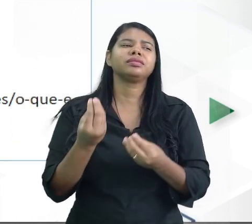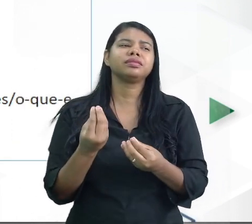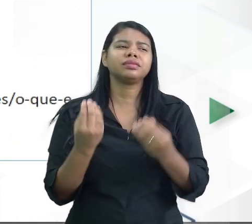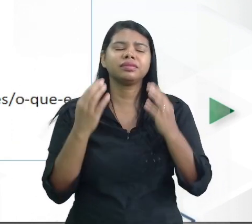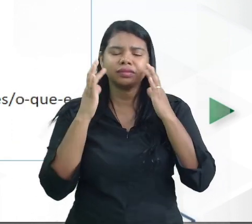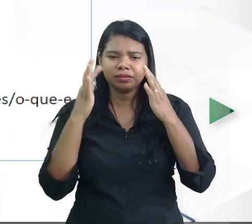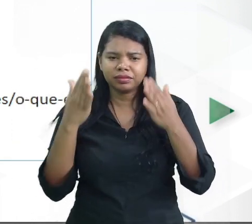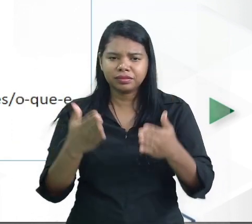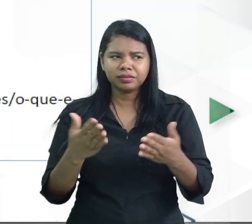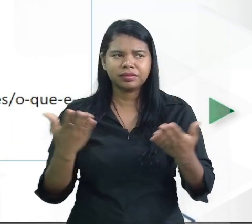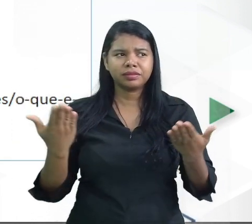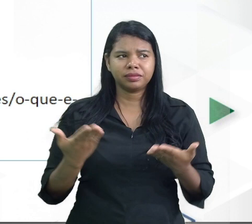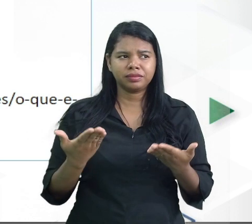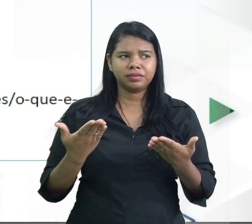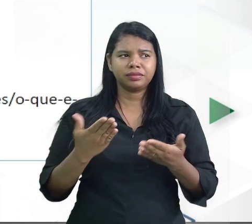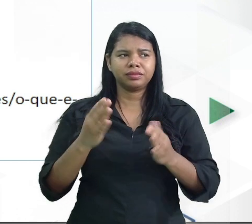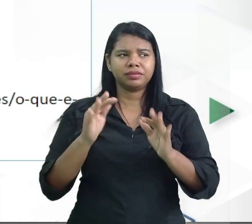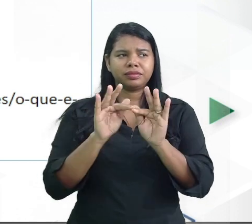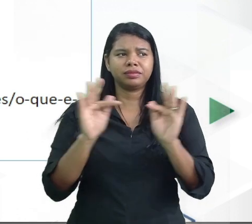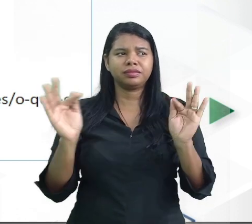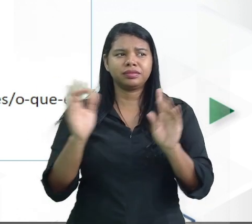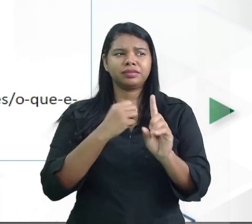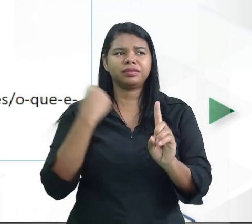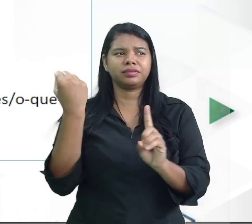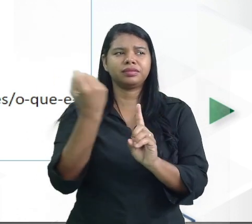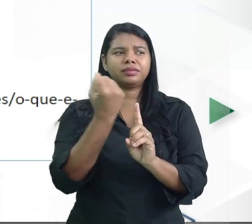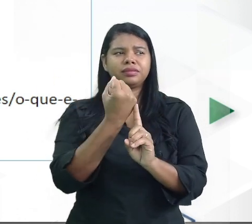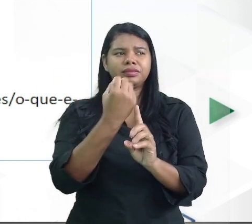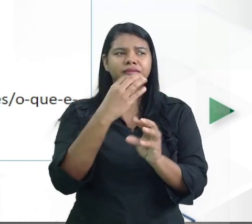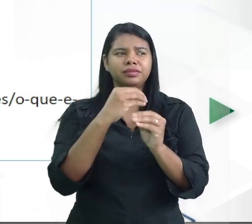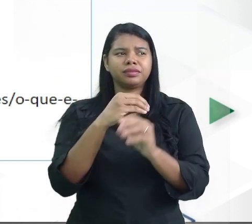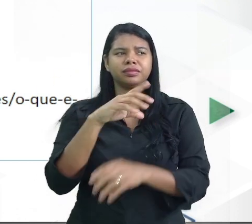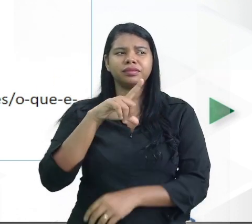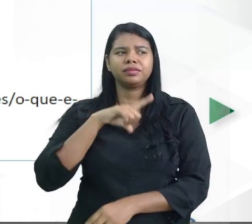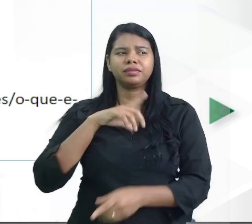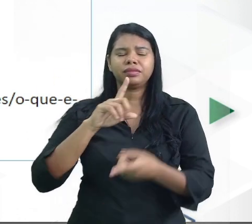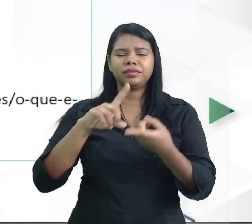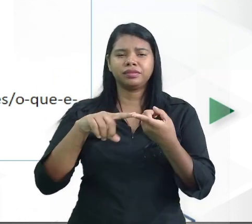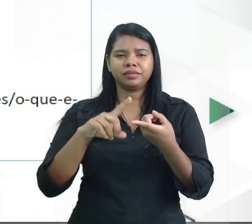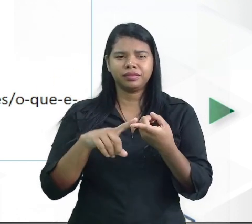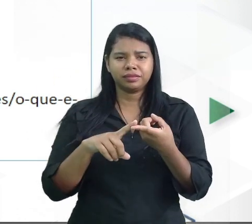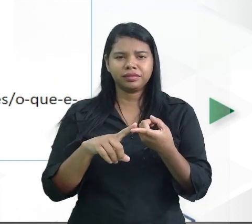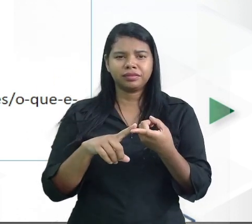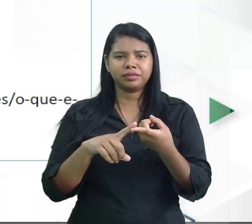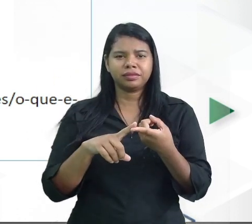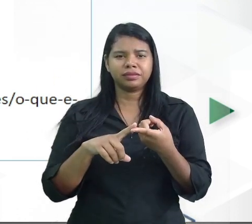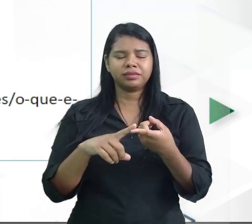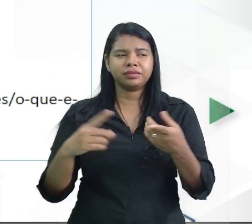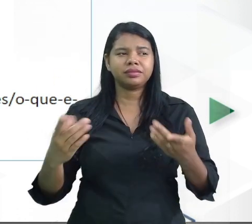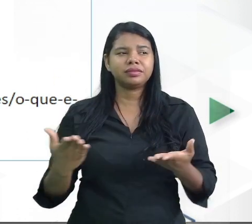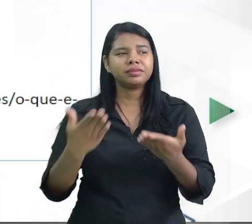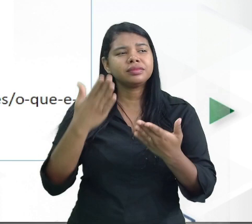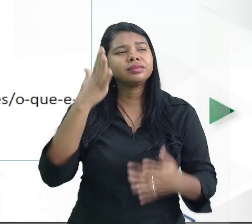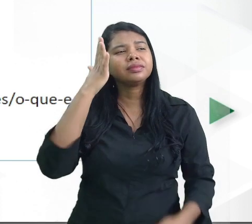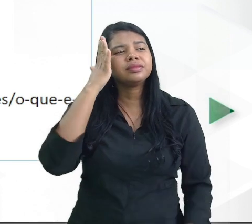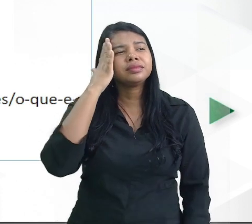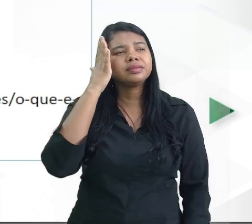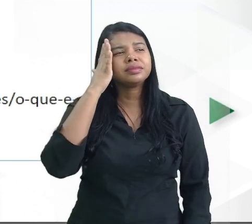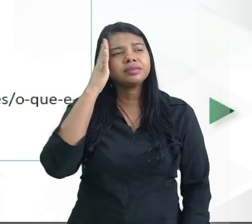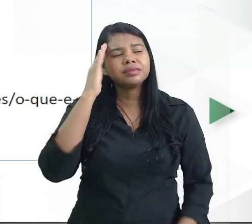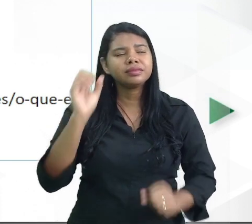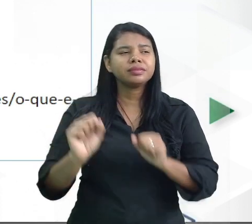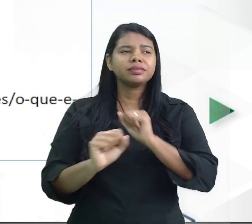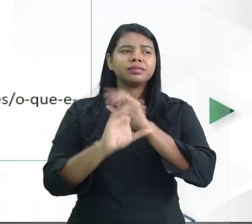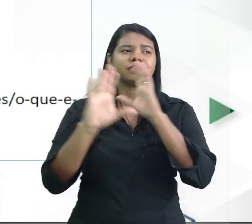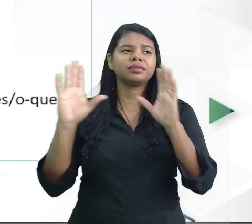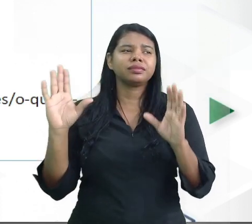foco principal deve ser a função social que ele tem. Ou seja, devemos tentar entender as